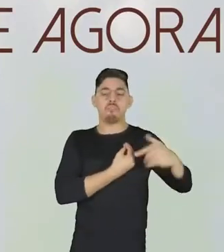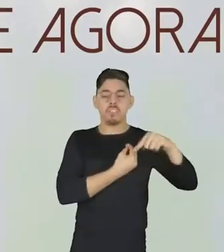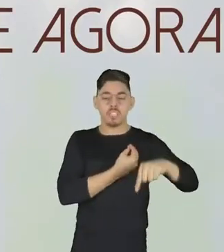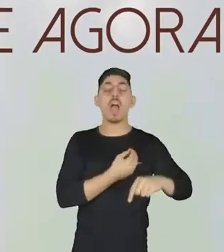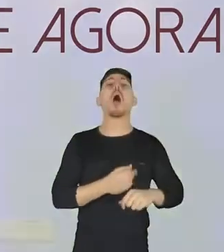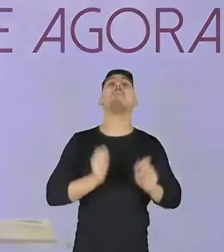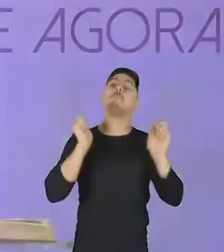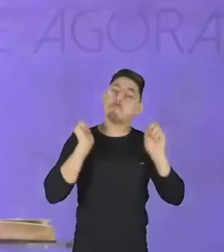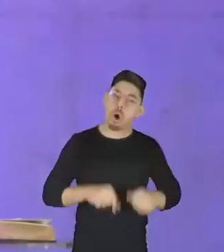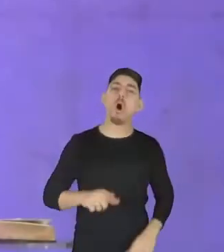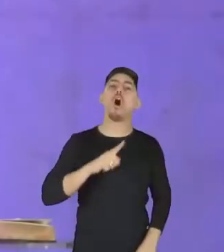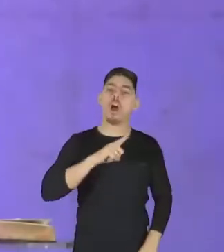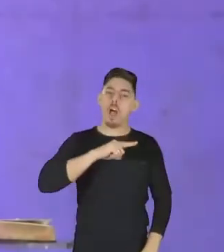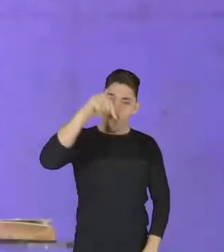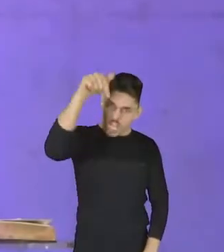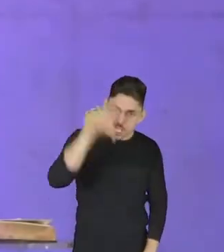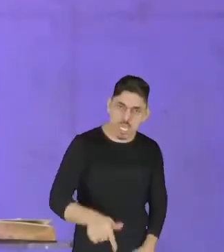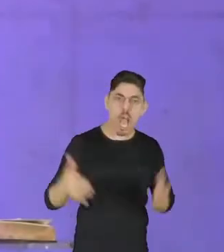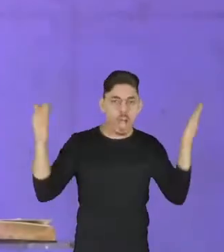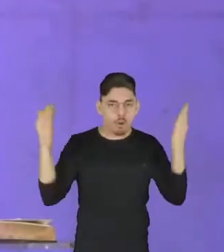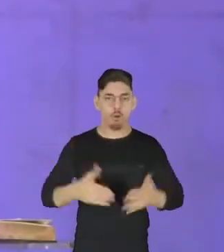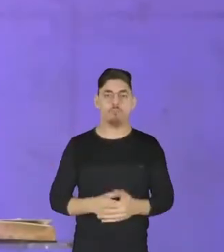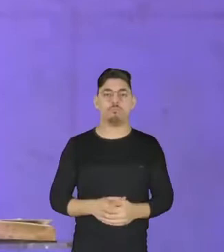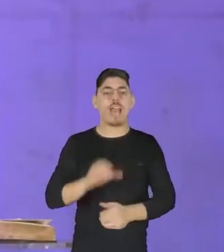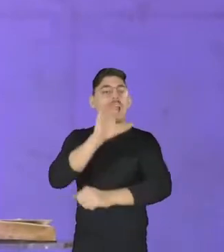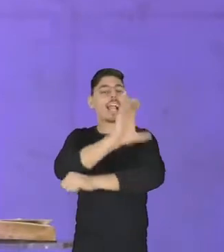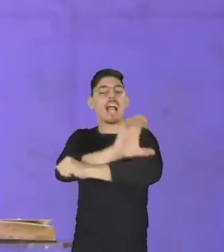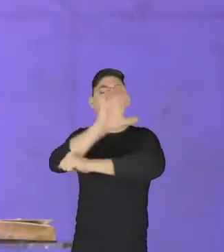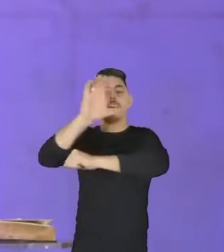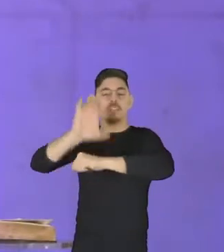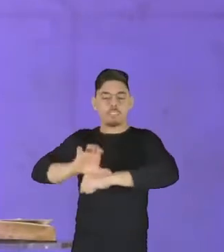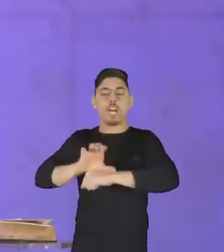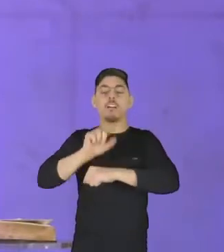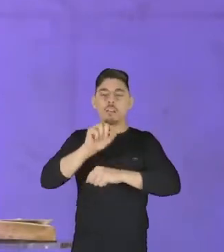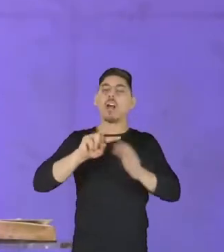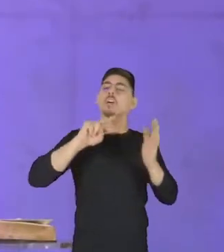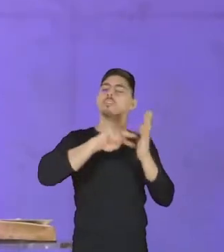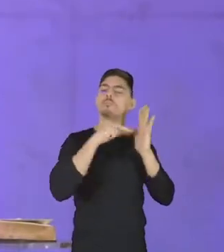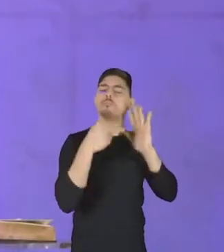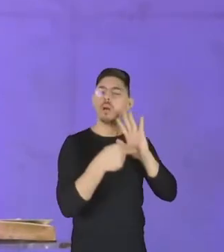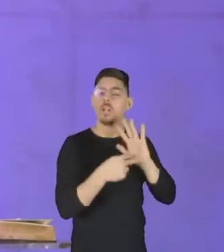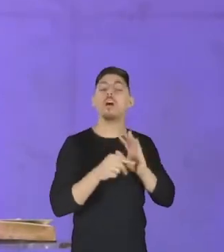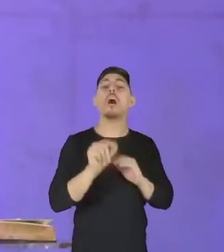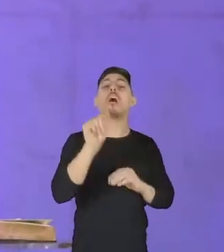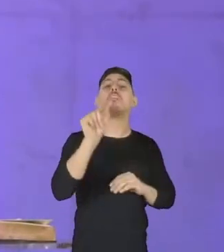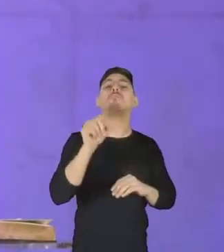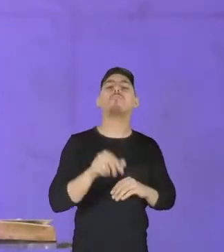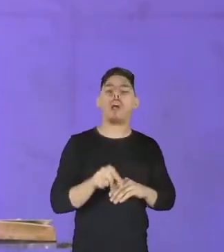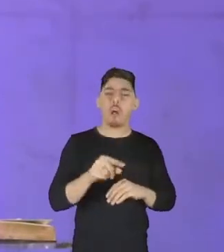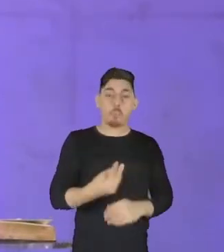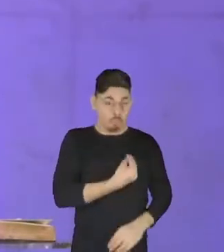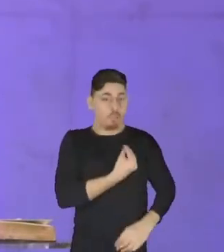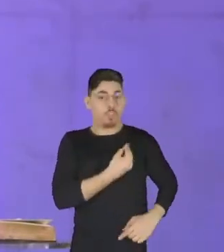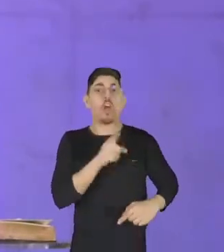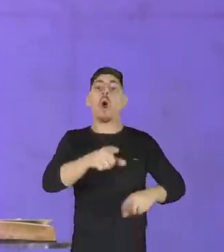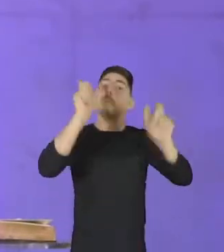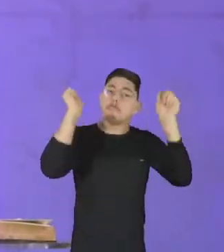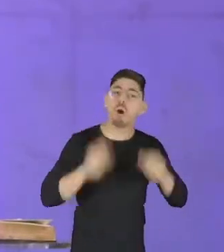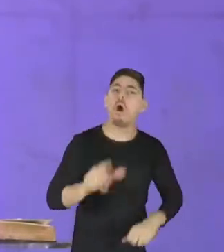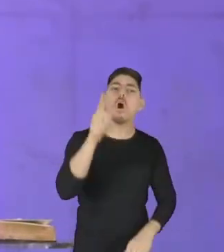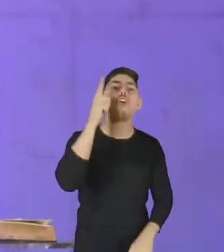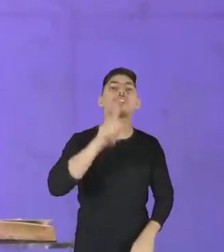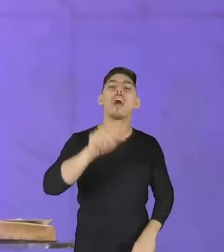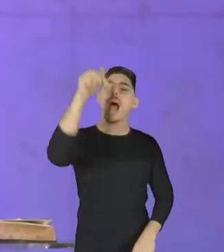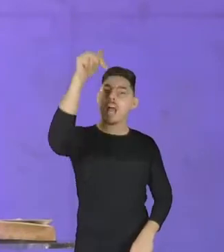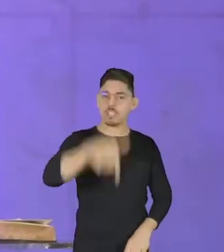e agora. Canaã simboliza a vida que você pode ter aqui e